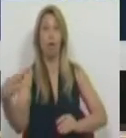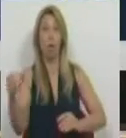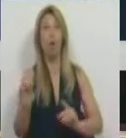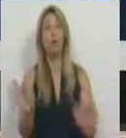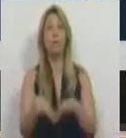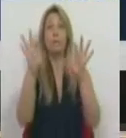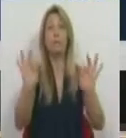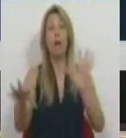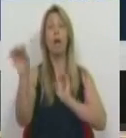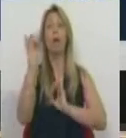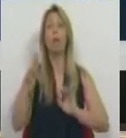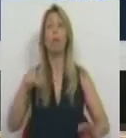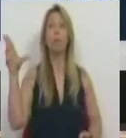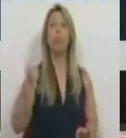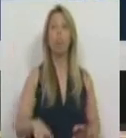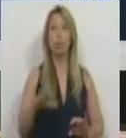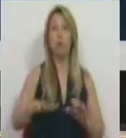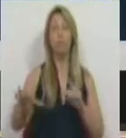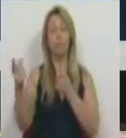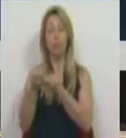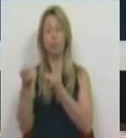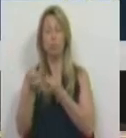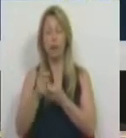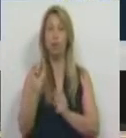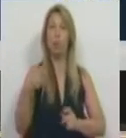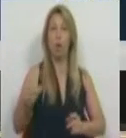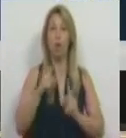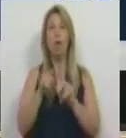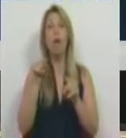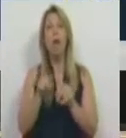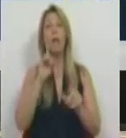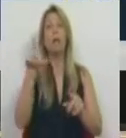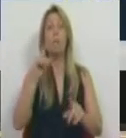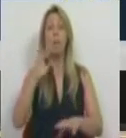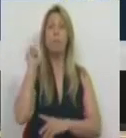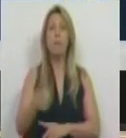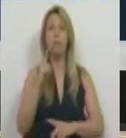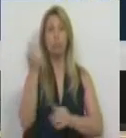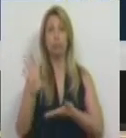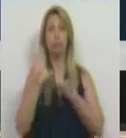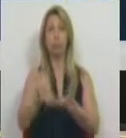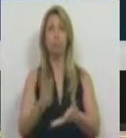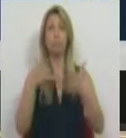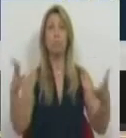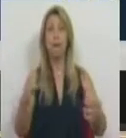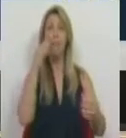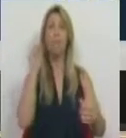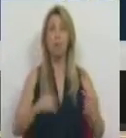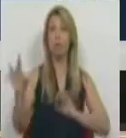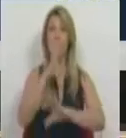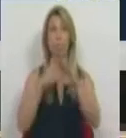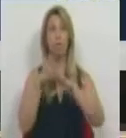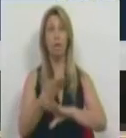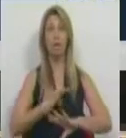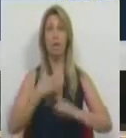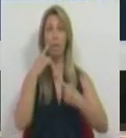o direito a manter sistemas financeiros nacionais, como impõe a capitalização de grandes bancos europeus com mais dívida pública